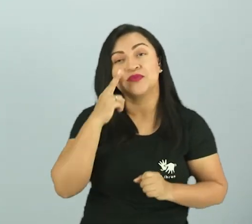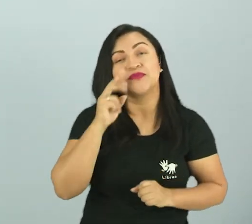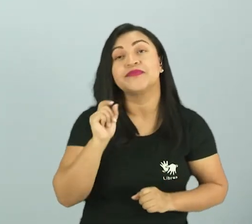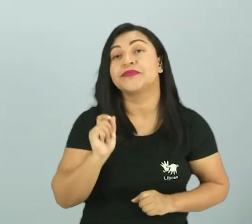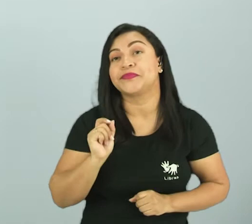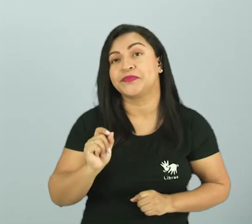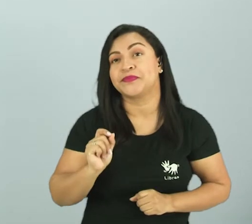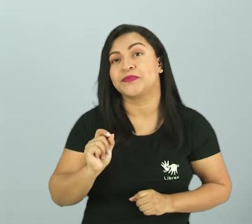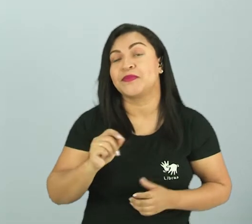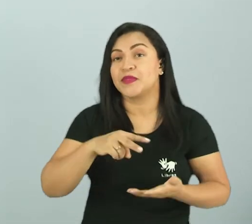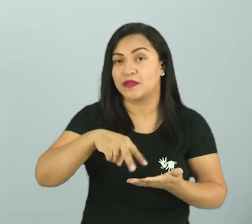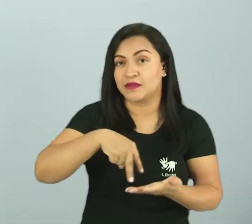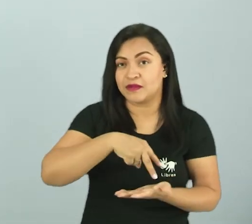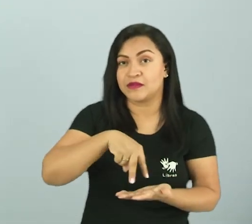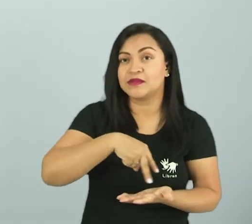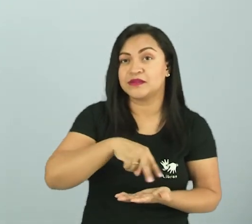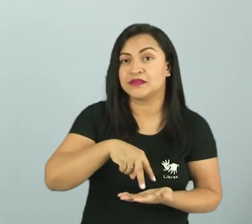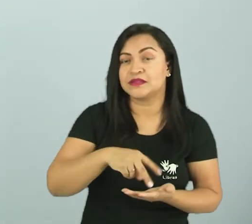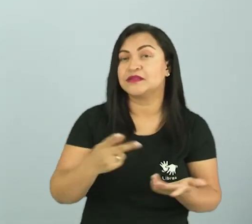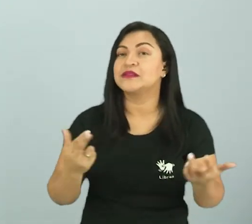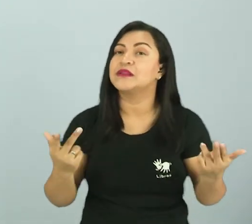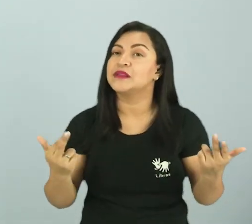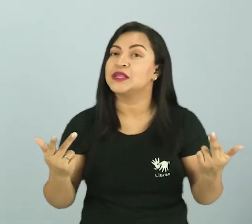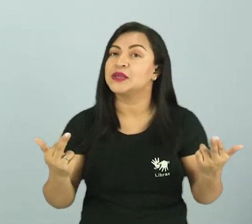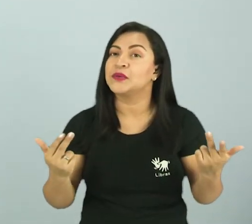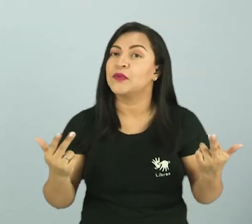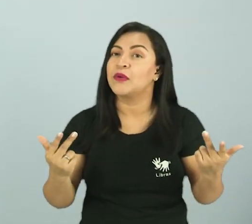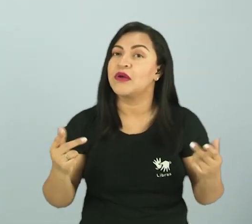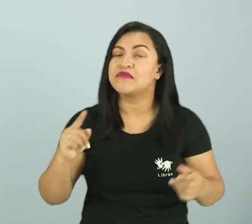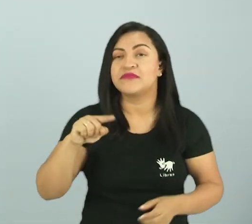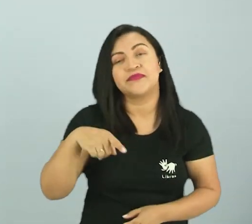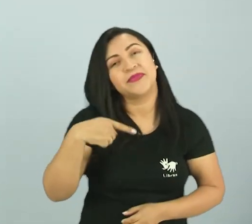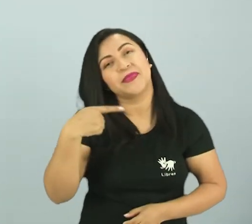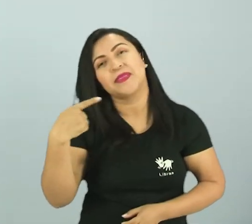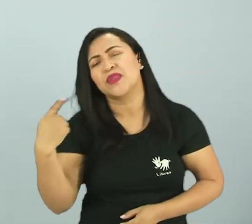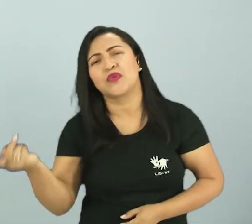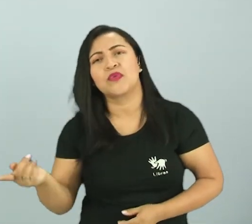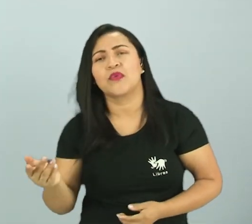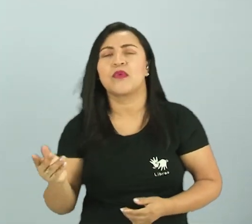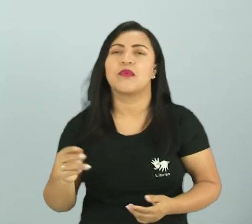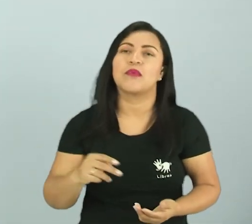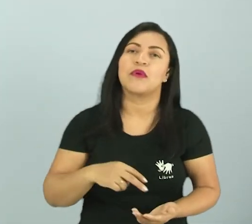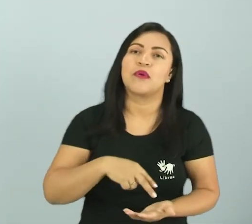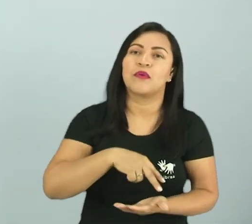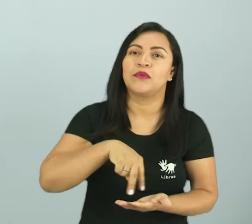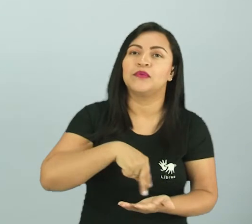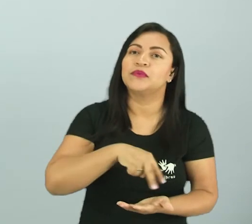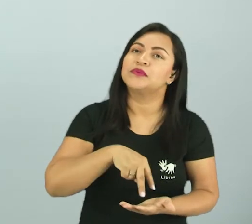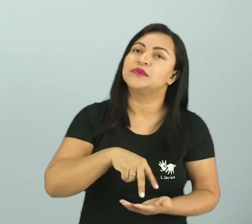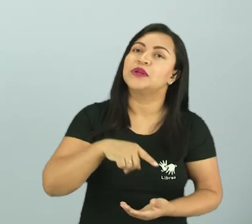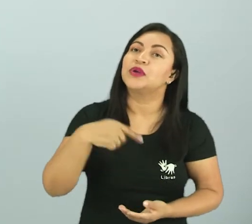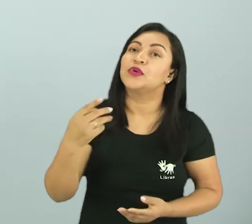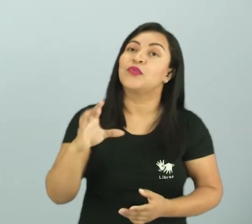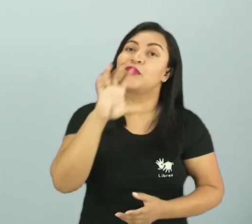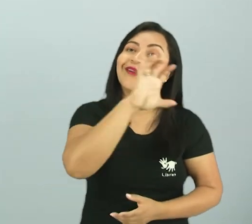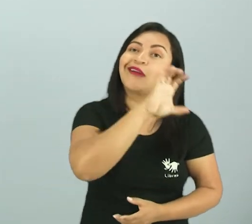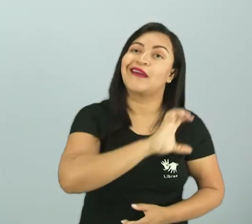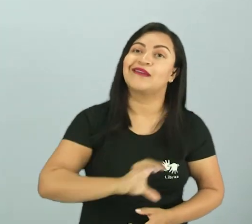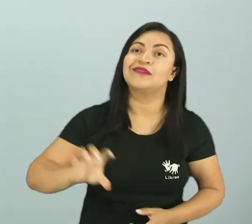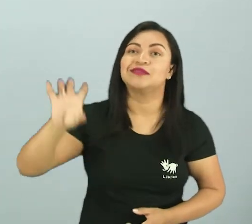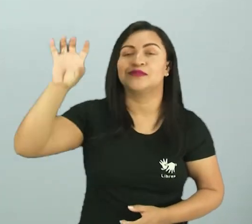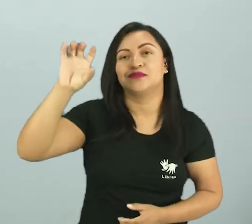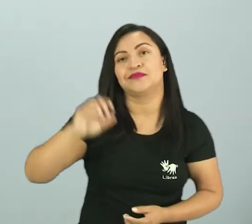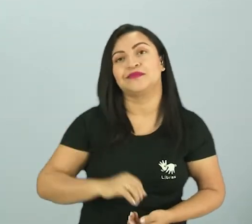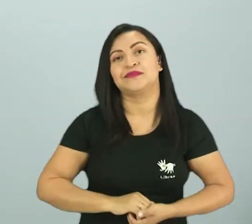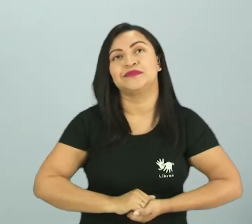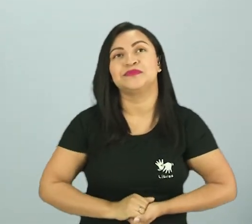dança ela pode ser muito semelhante a qualquer outra dança que pode ser praticada em outra região. Vamos